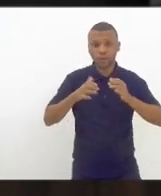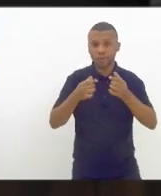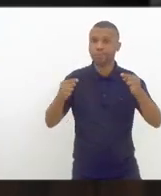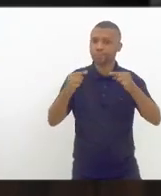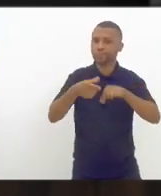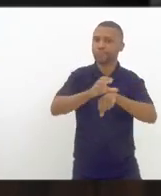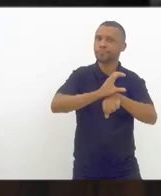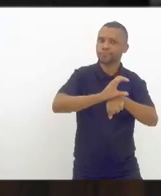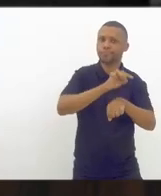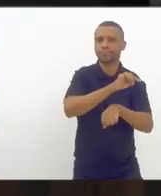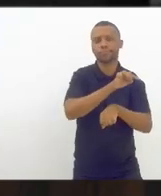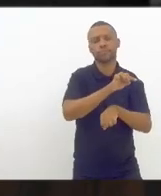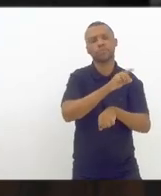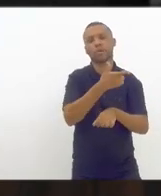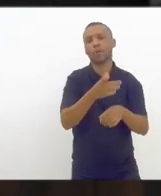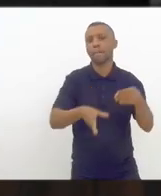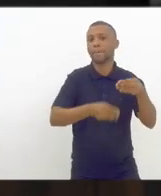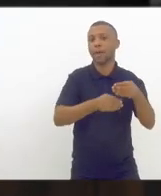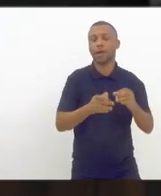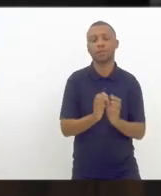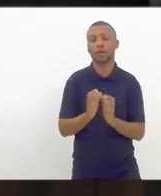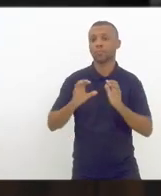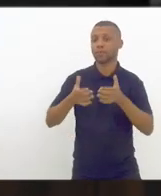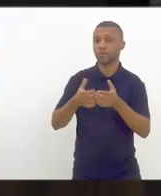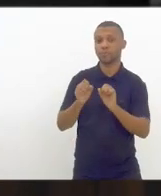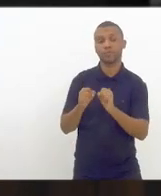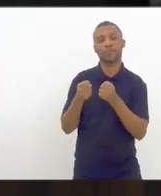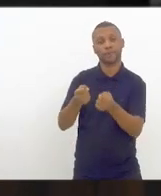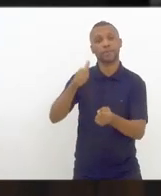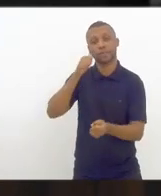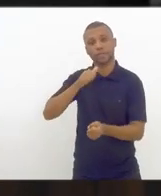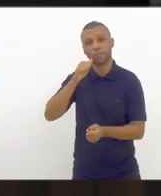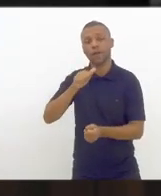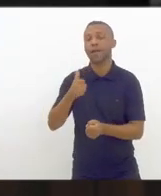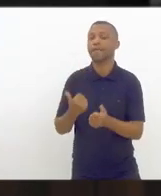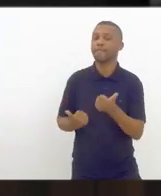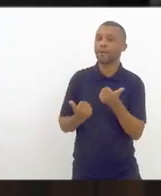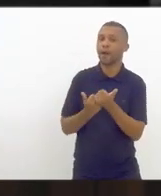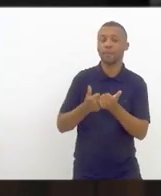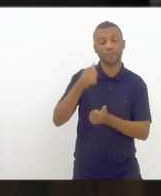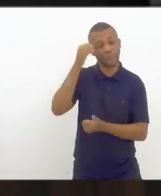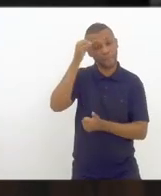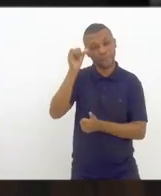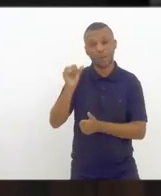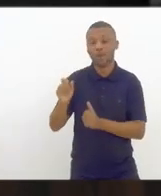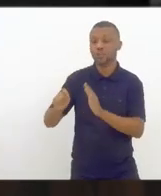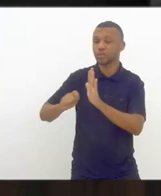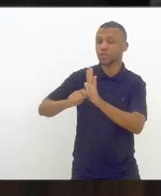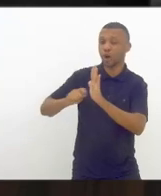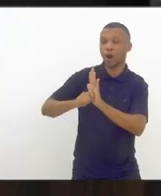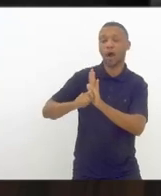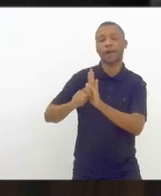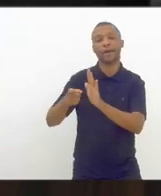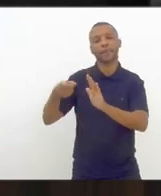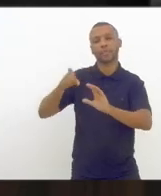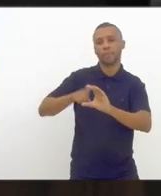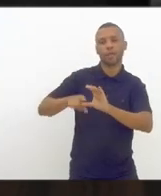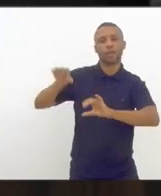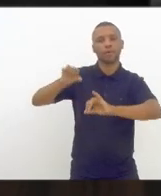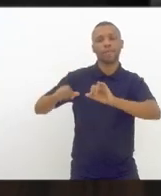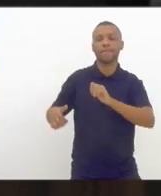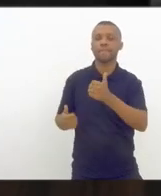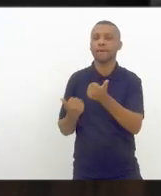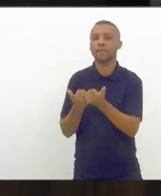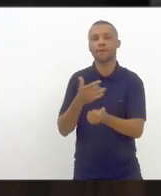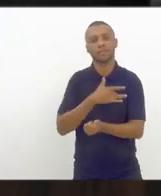com emendas. Defesa do Direito da Mulher, favorável com emenda. De Prevenção ao Uso de Drogas, Dependente Químico em geral, favorável. De